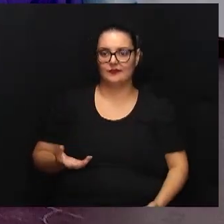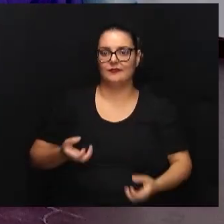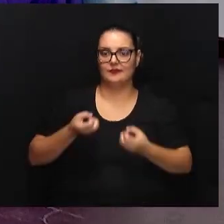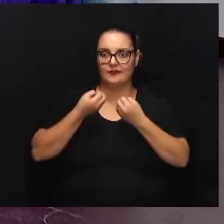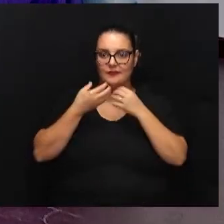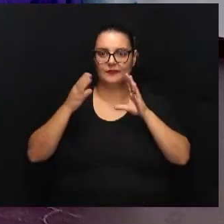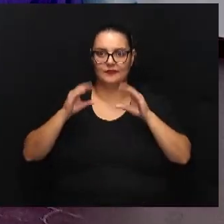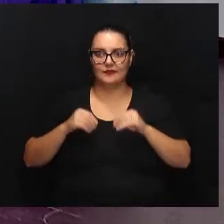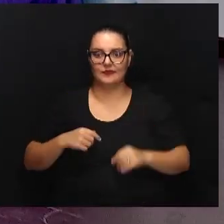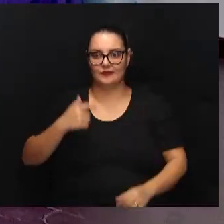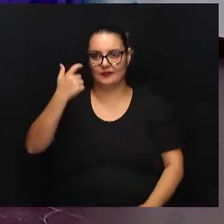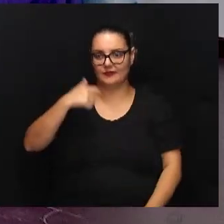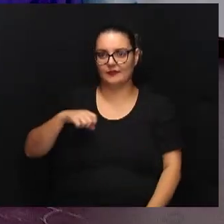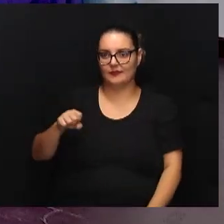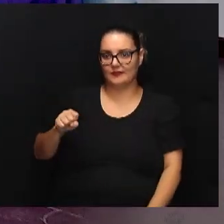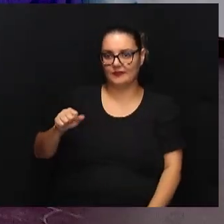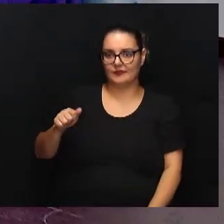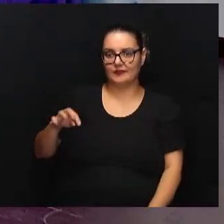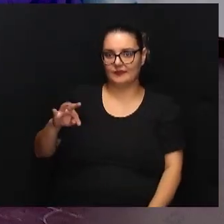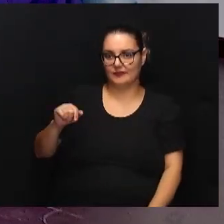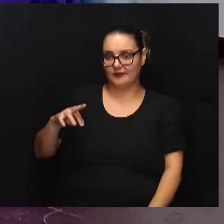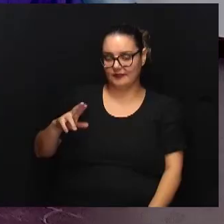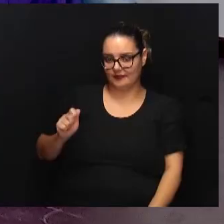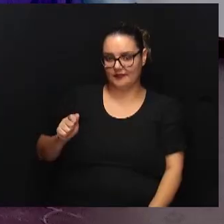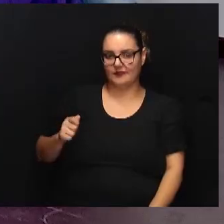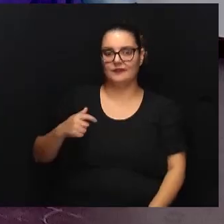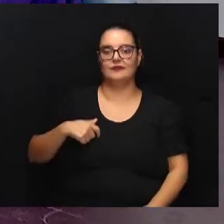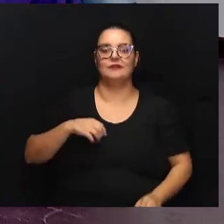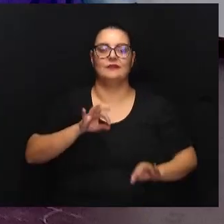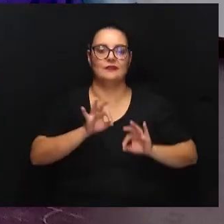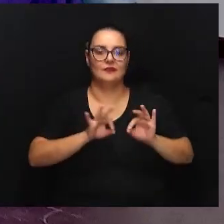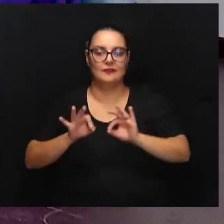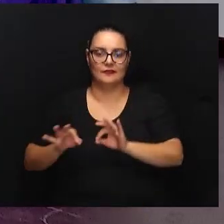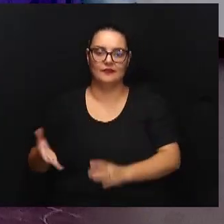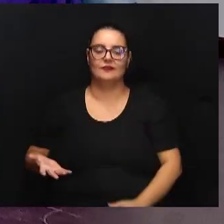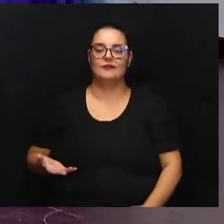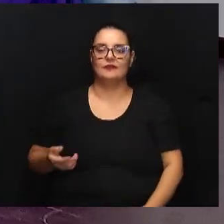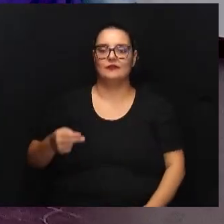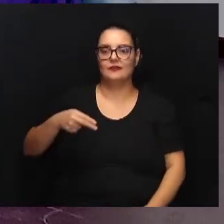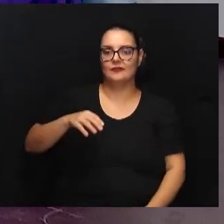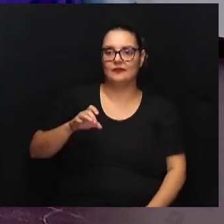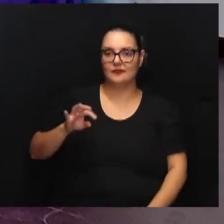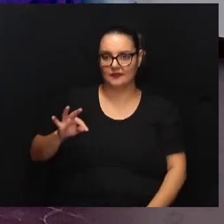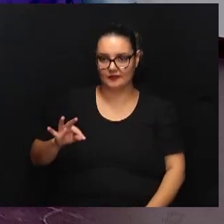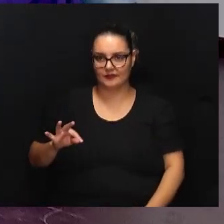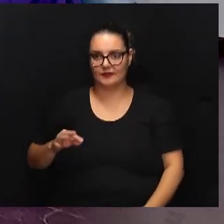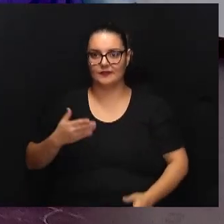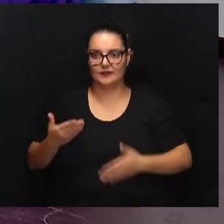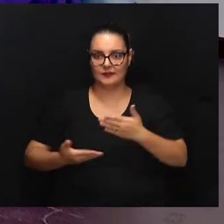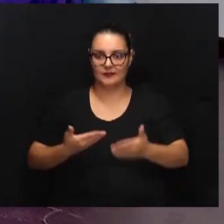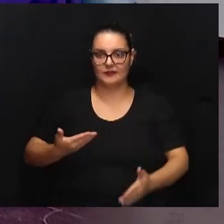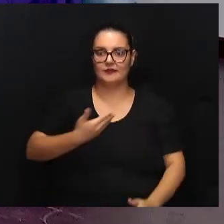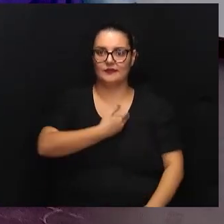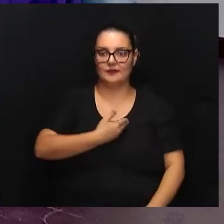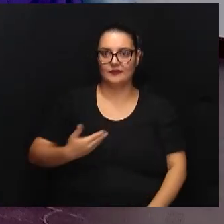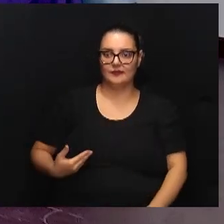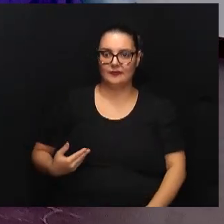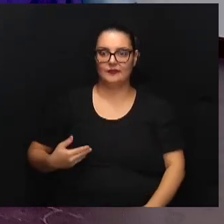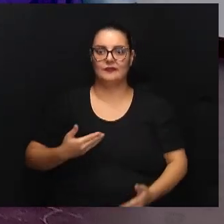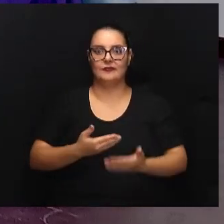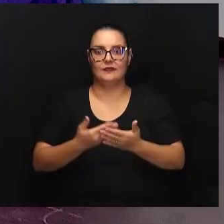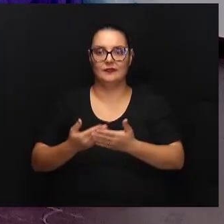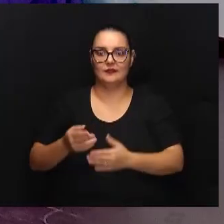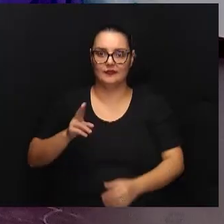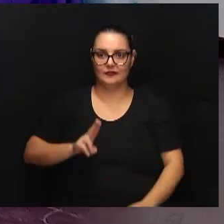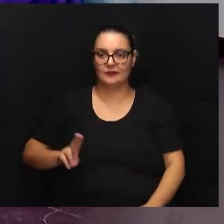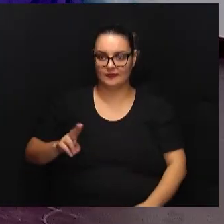Boa noite, gente. Boa noite, gente. Eu sou Sátira Dira, sou coordenadora do Núcleo de Consciência Trans da Unicamp, também sou servidora pública